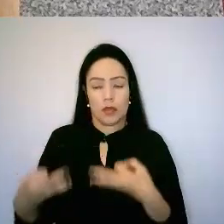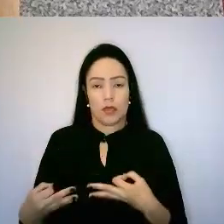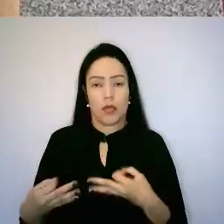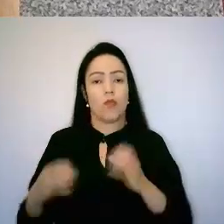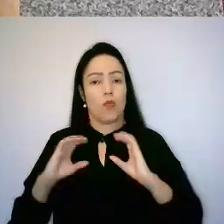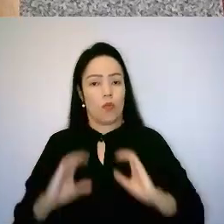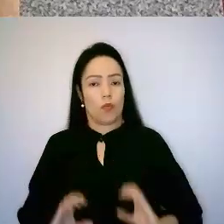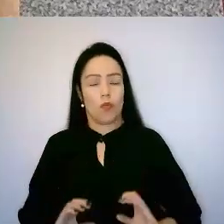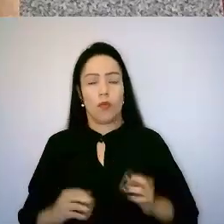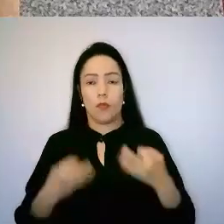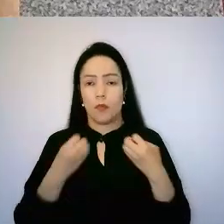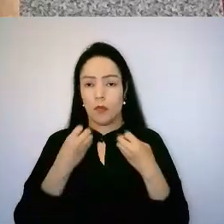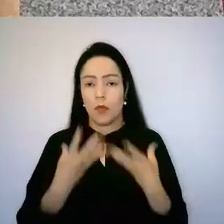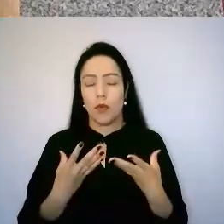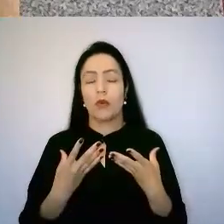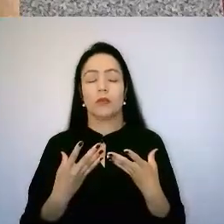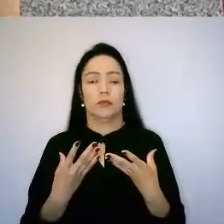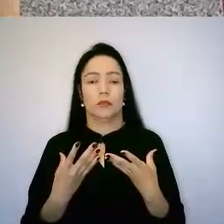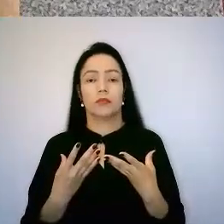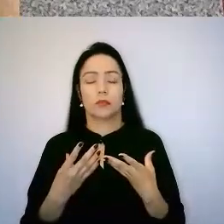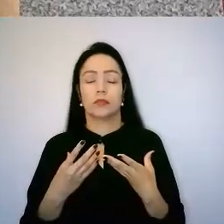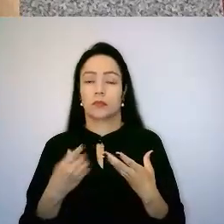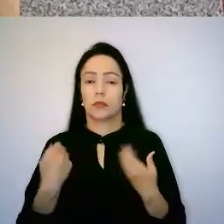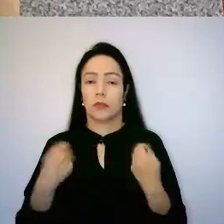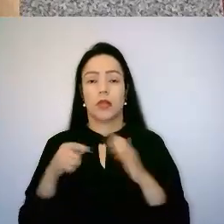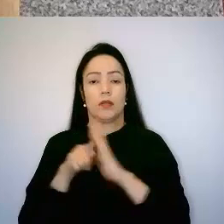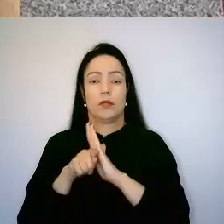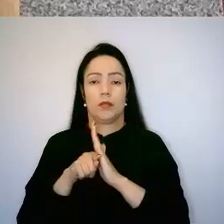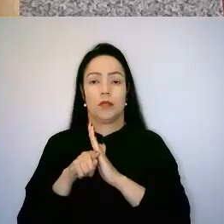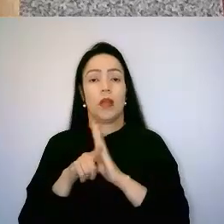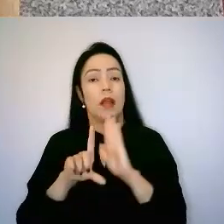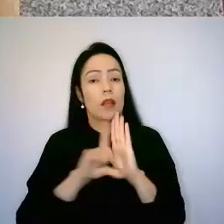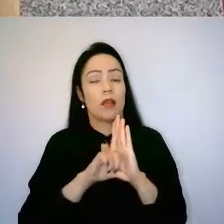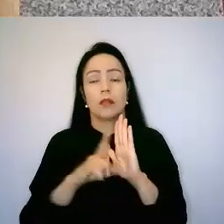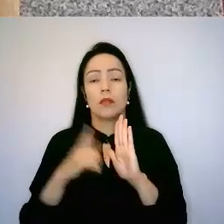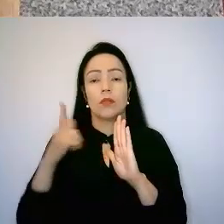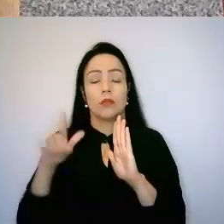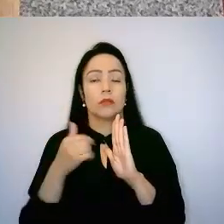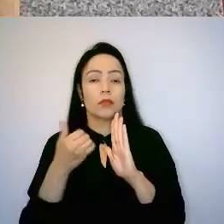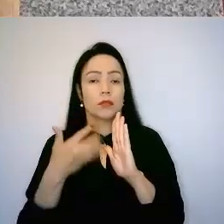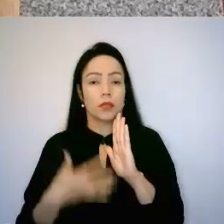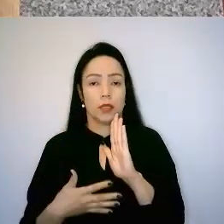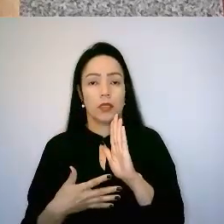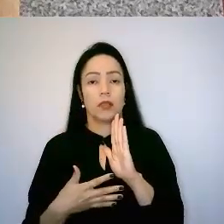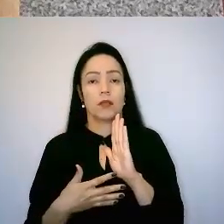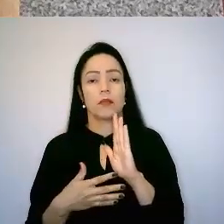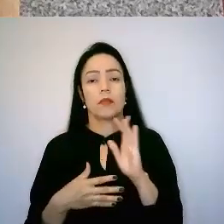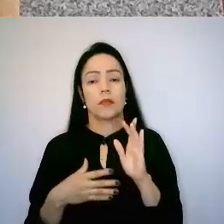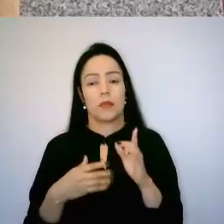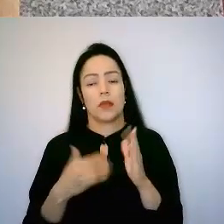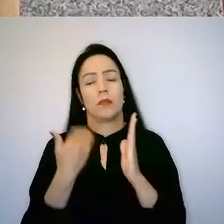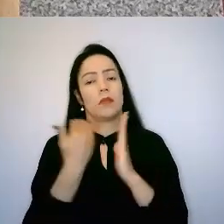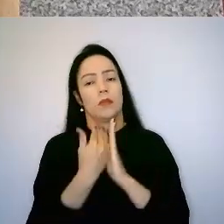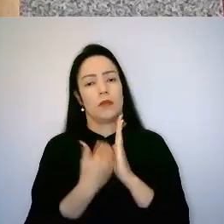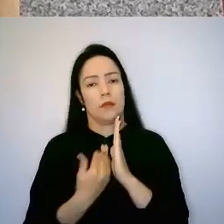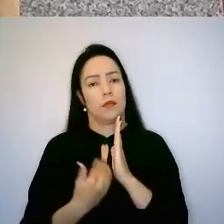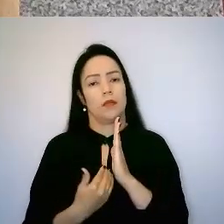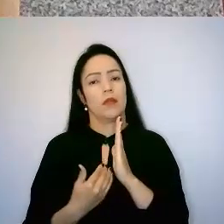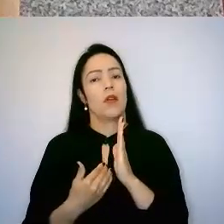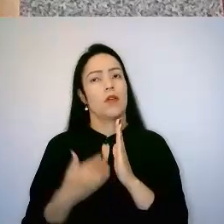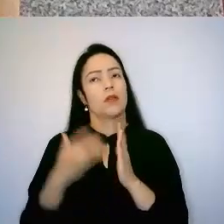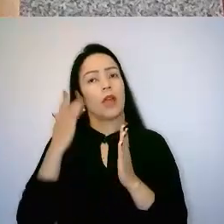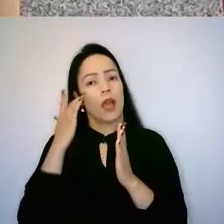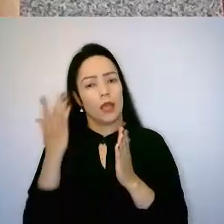além não traz qualquer outro requisito para que haja o comprimento do requisito subjetivo que seria